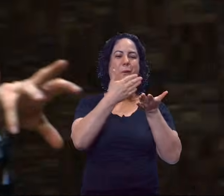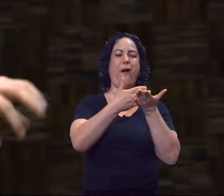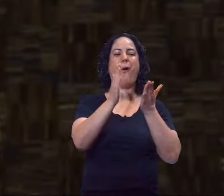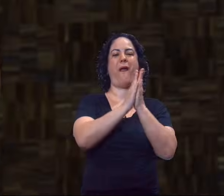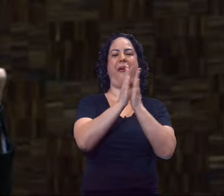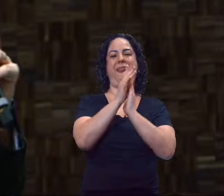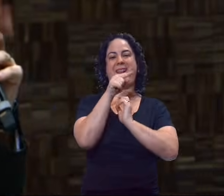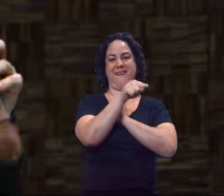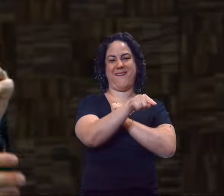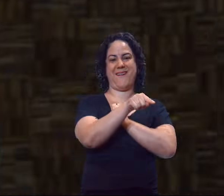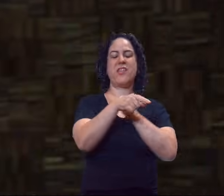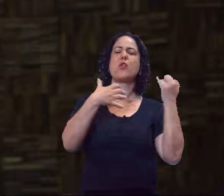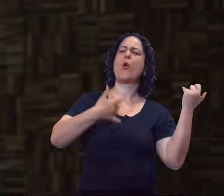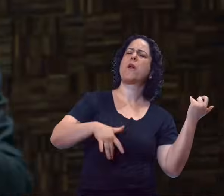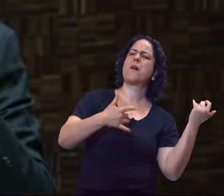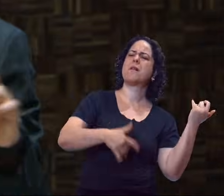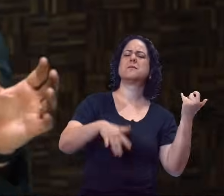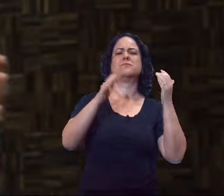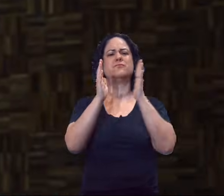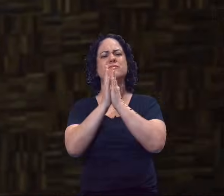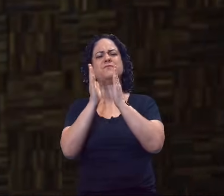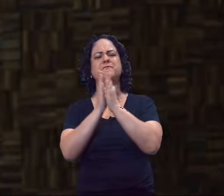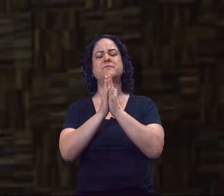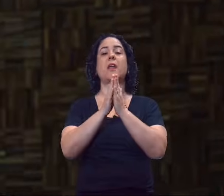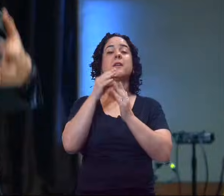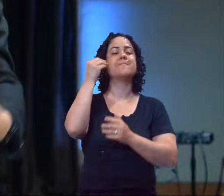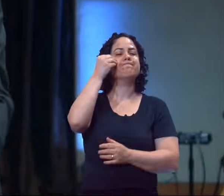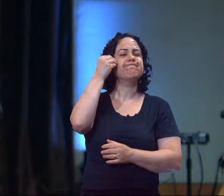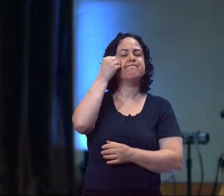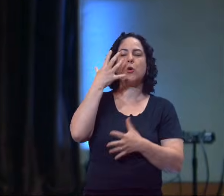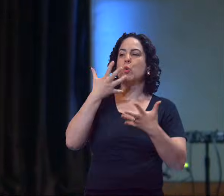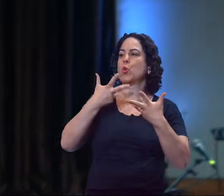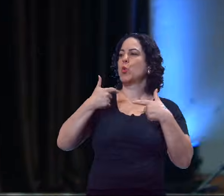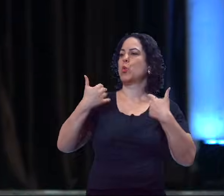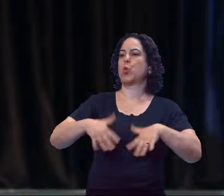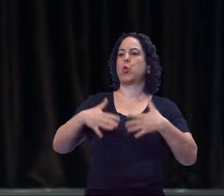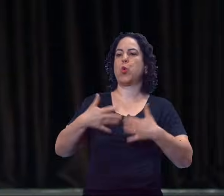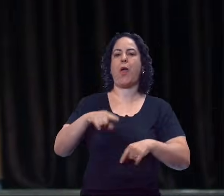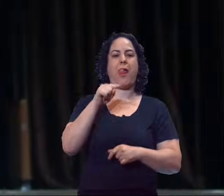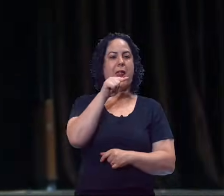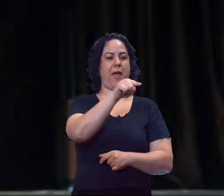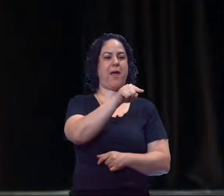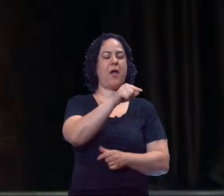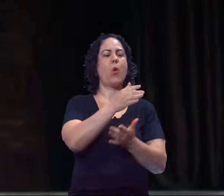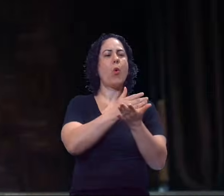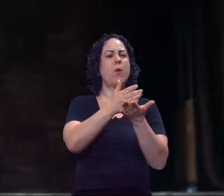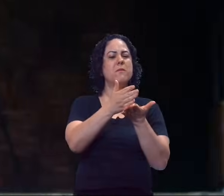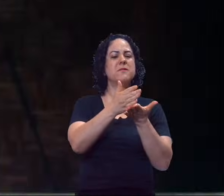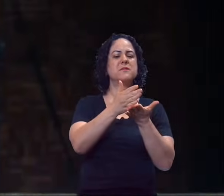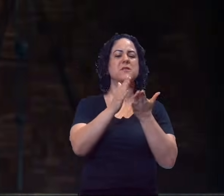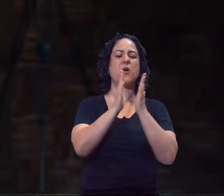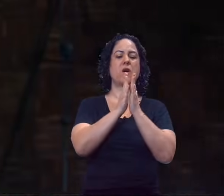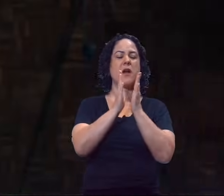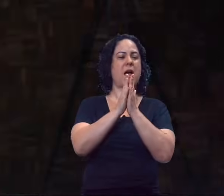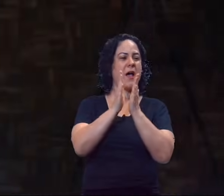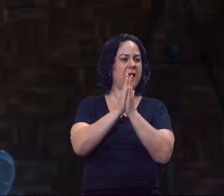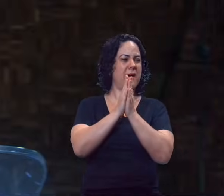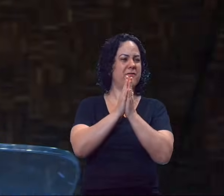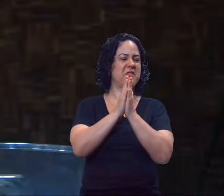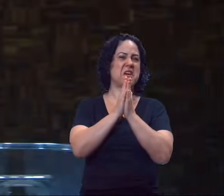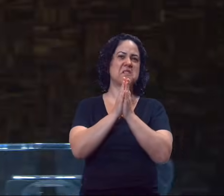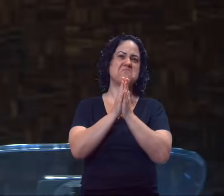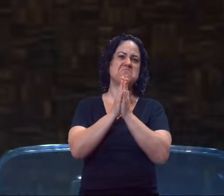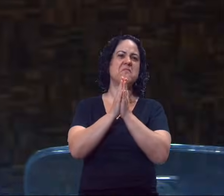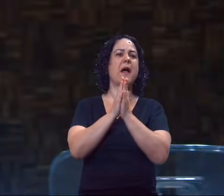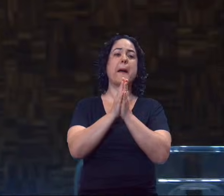violão, orava, tinha o meu tempo de oração. E eu tive experiências lindas na garagem. Eu começava orando. Os primeiros